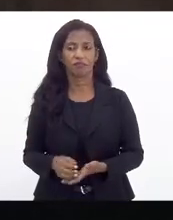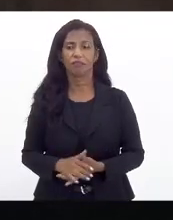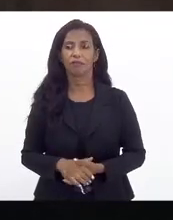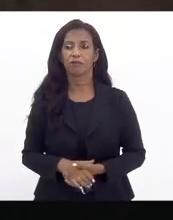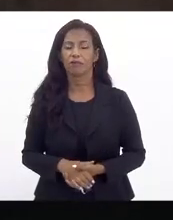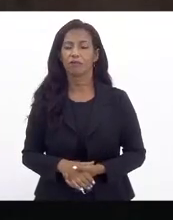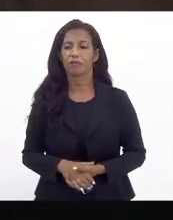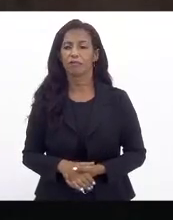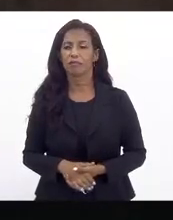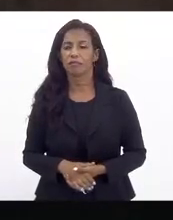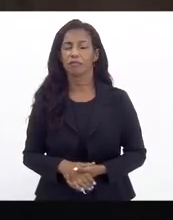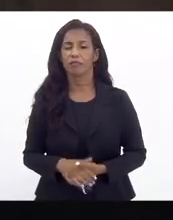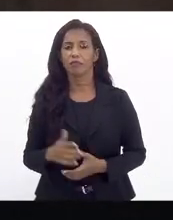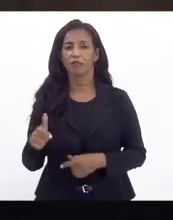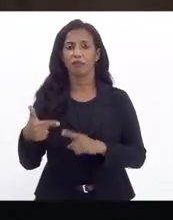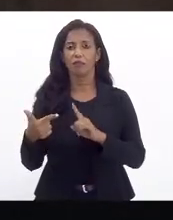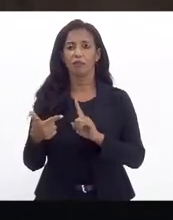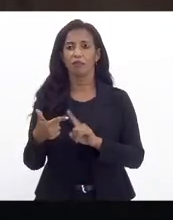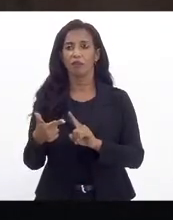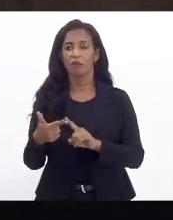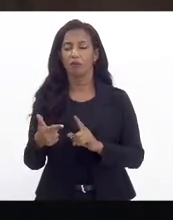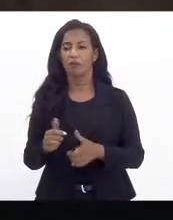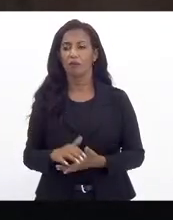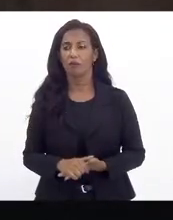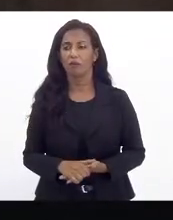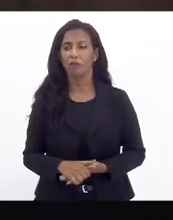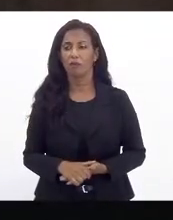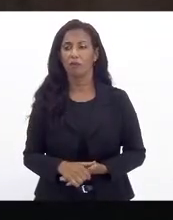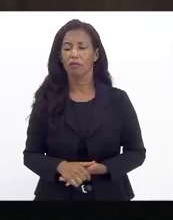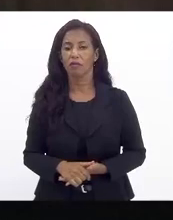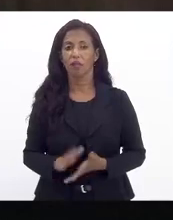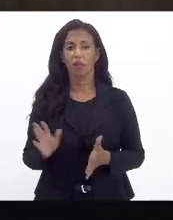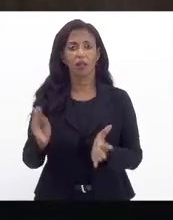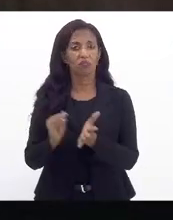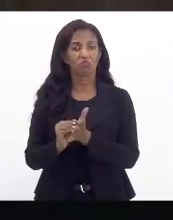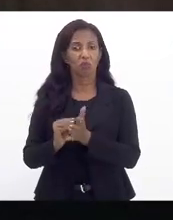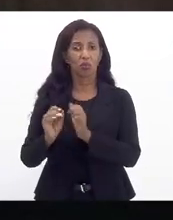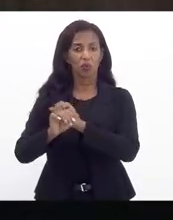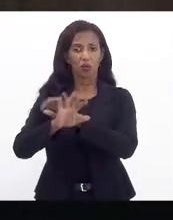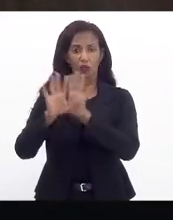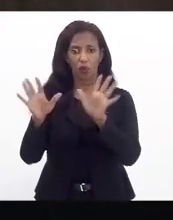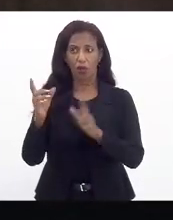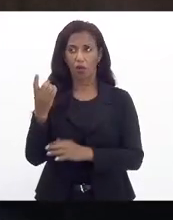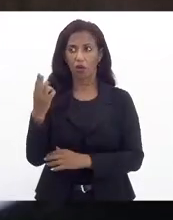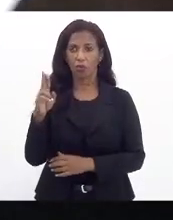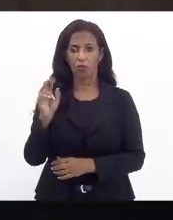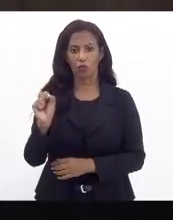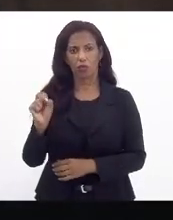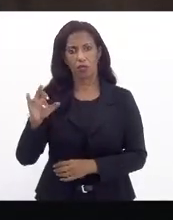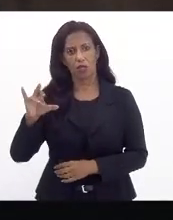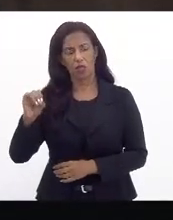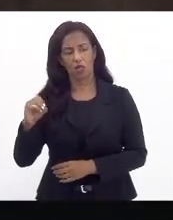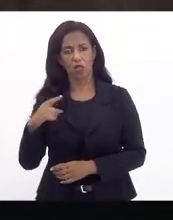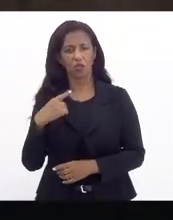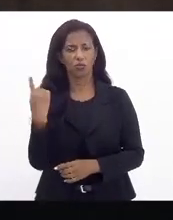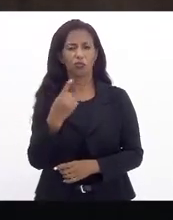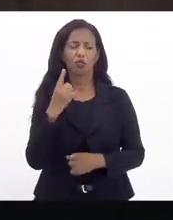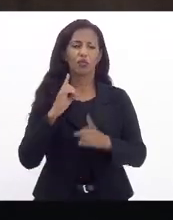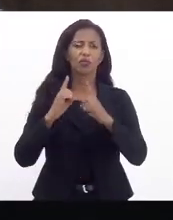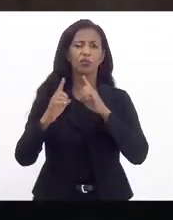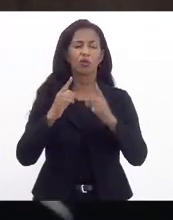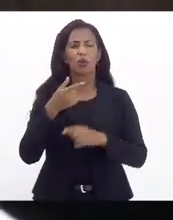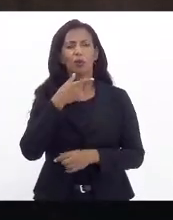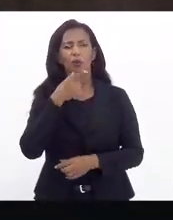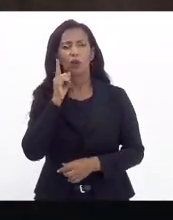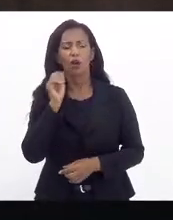questão a segunda questão é que não ficou claro para mim doutor Sérgio nós discutimos ontem a